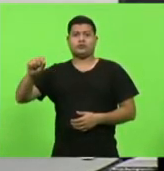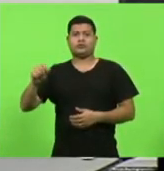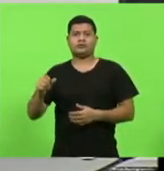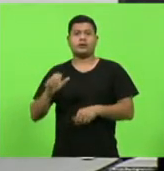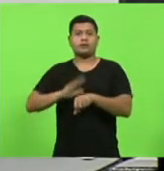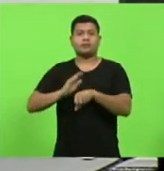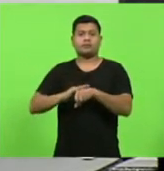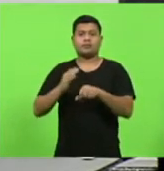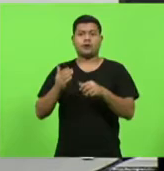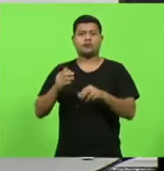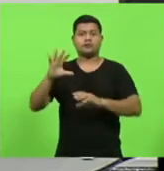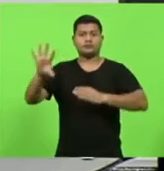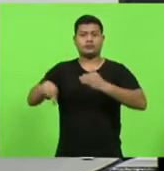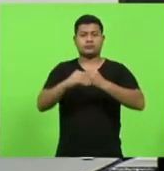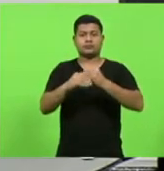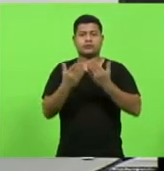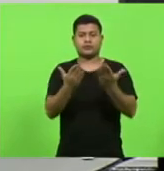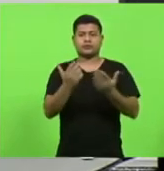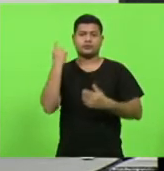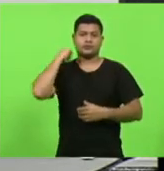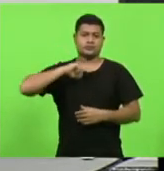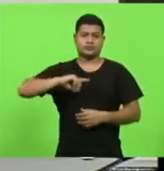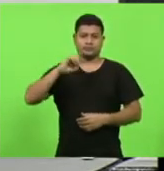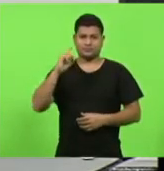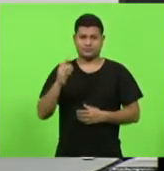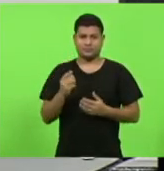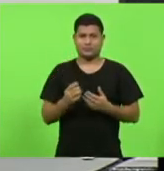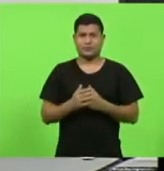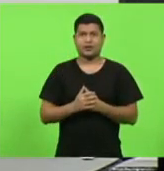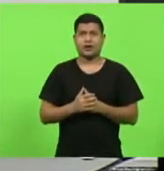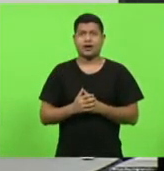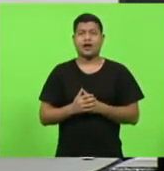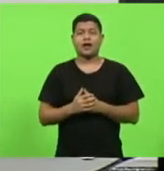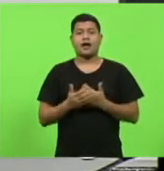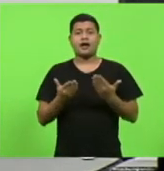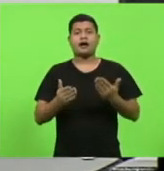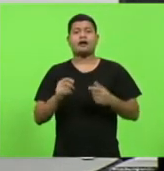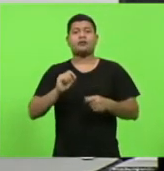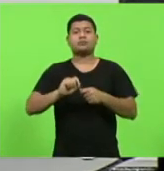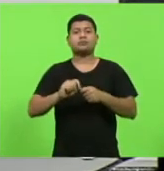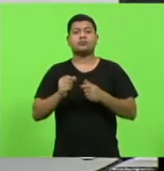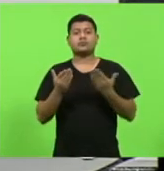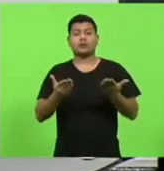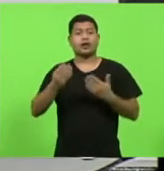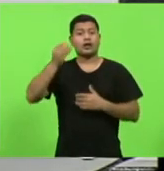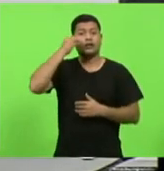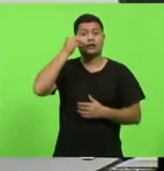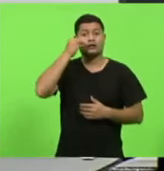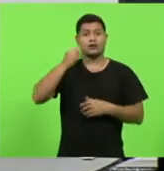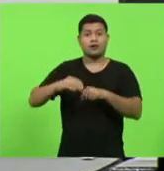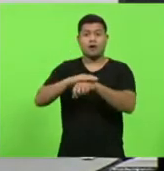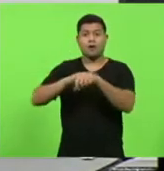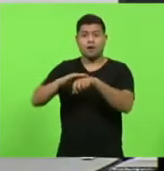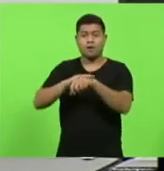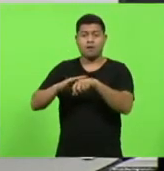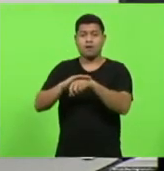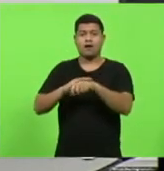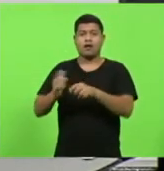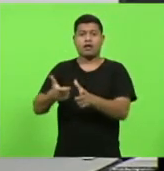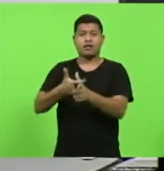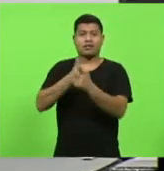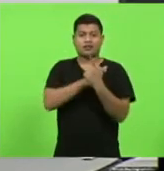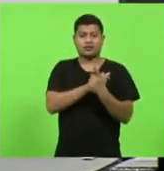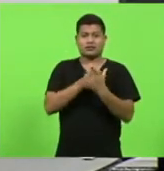que faz com que o Estado tente, na renegociação da dívida